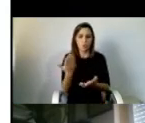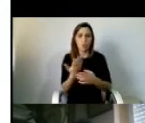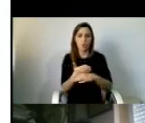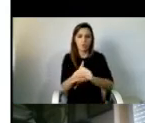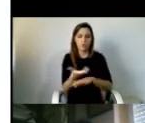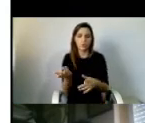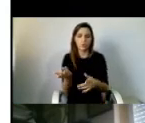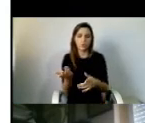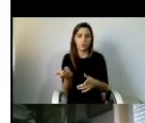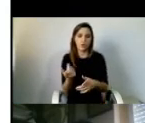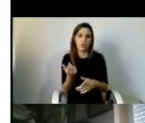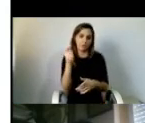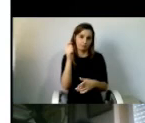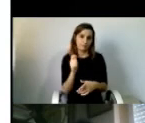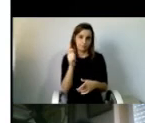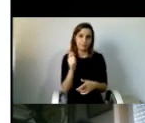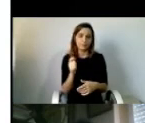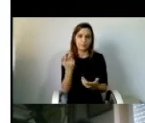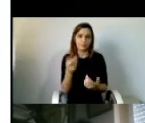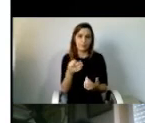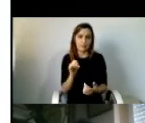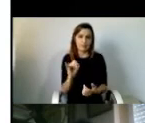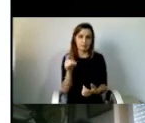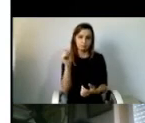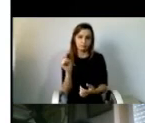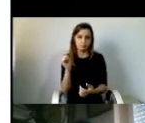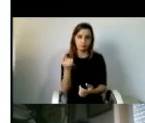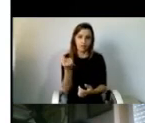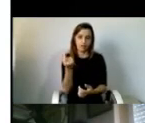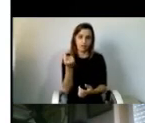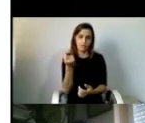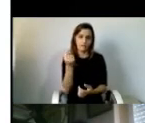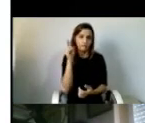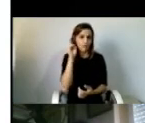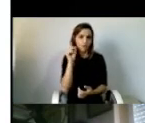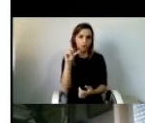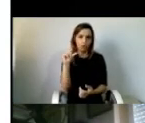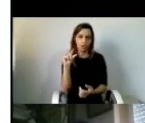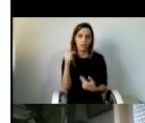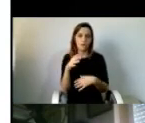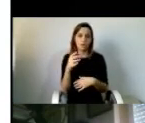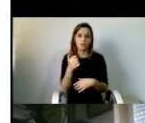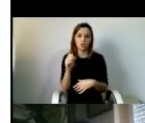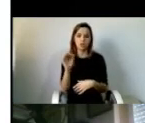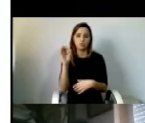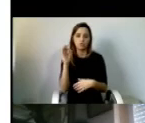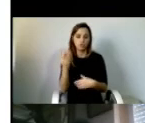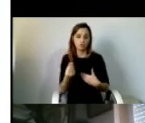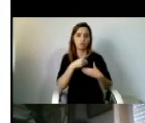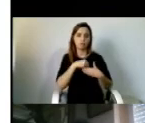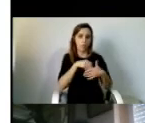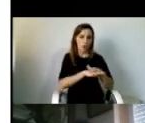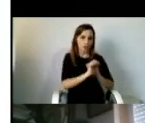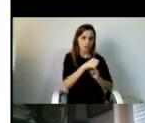à tal prestação social, que é relativamente baixa, mas percebemos que 50% retém para si 20 euros ou menos.